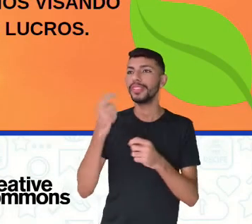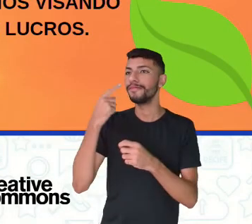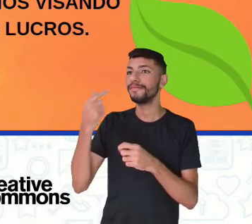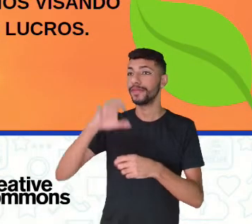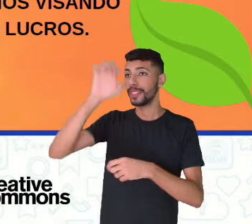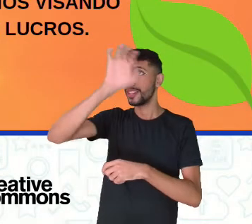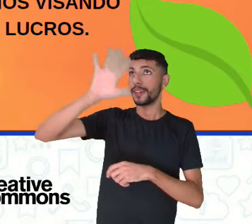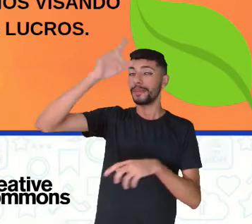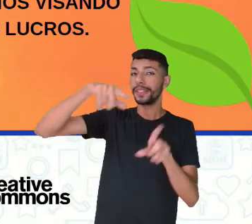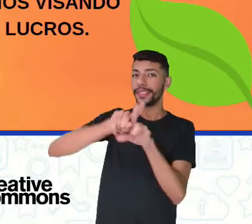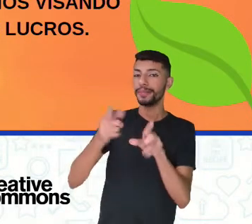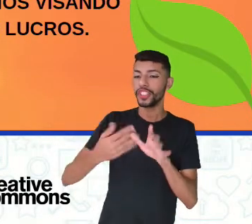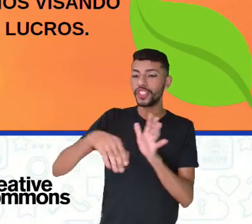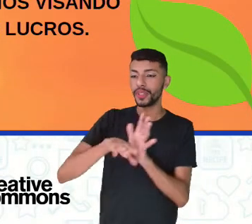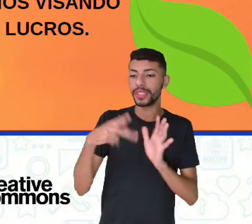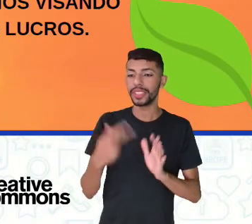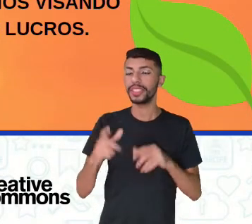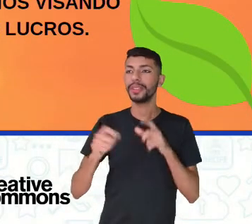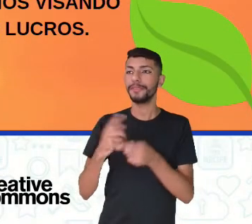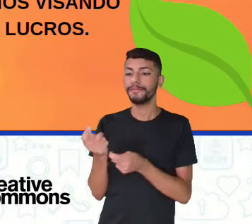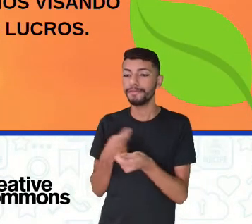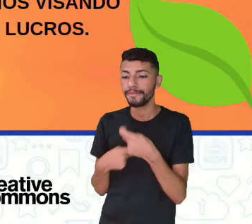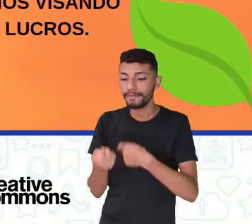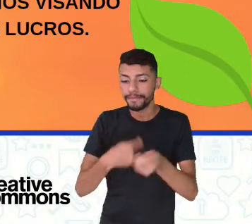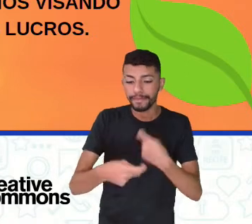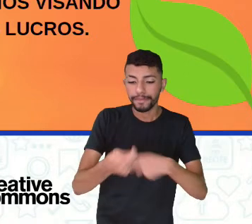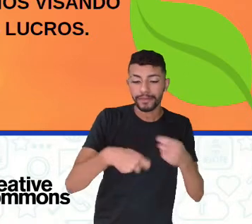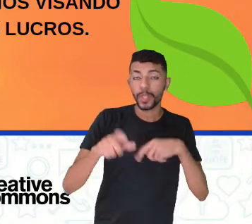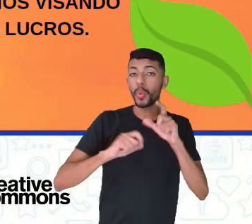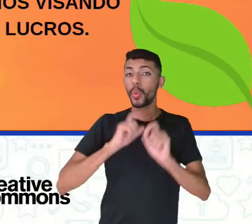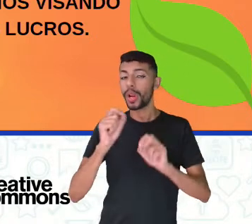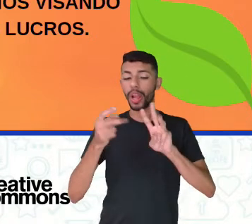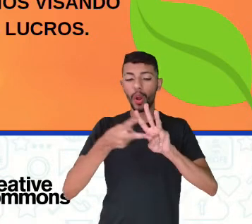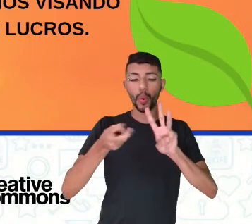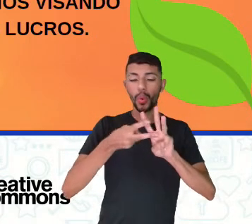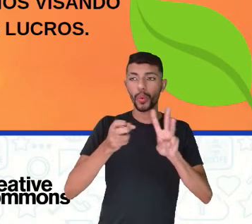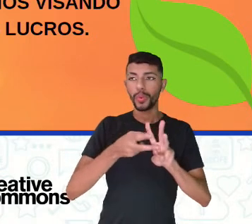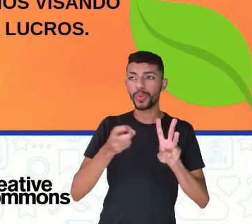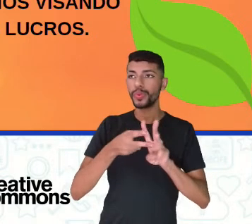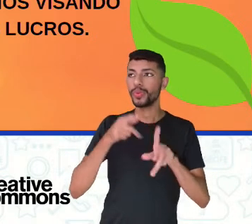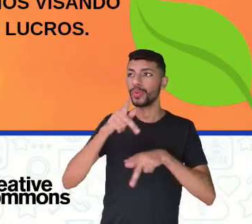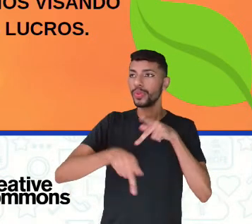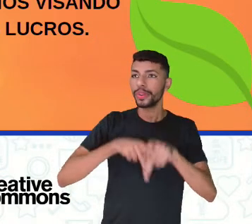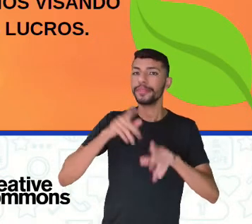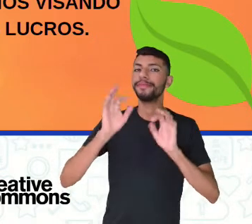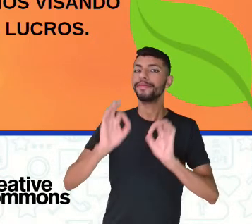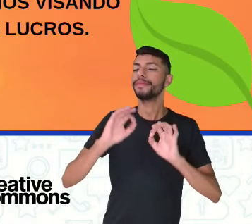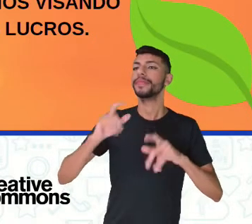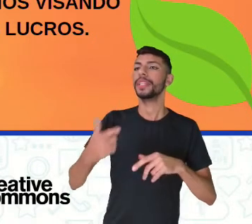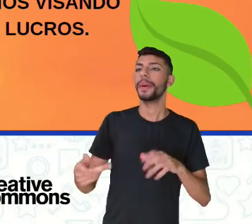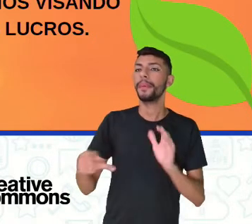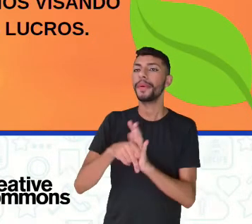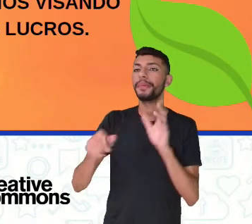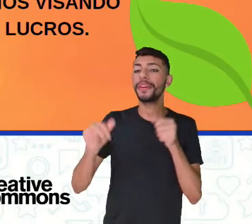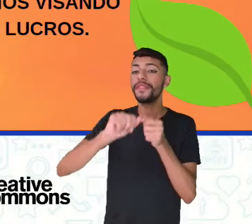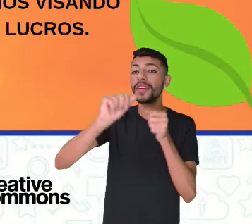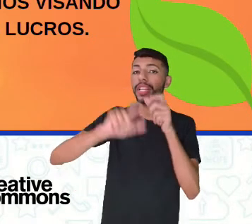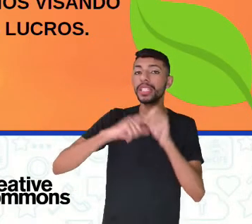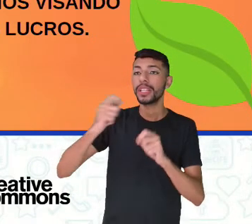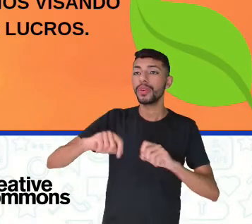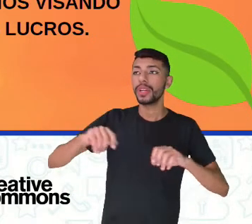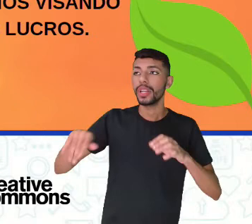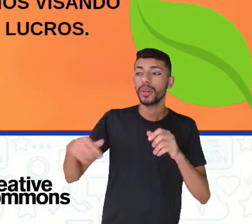chegaram o quê, ó, a negociar com os índios para que eles realizassem esse trabalho de corte, como o professor estava falando aí,